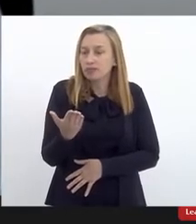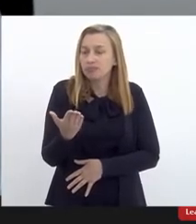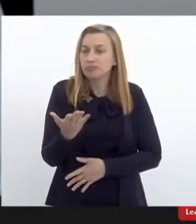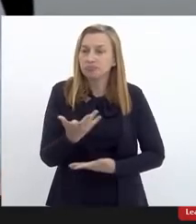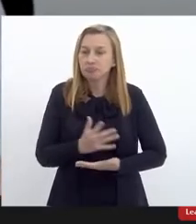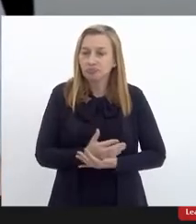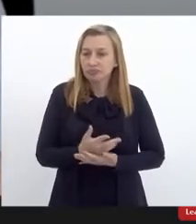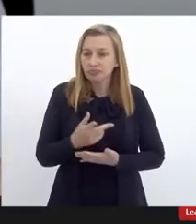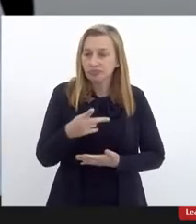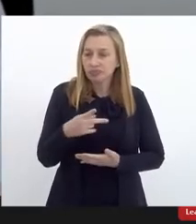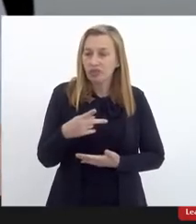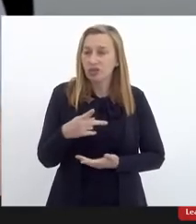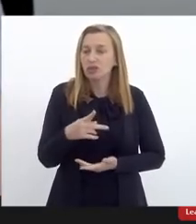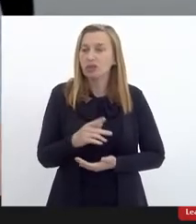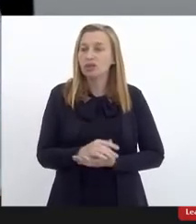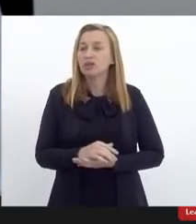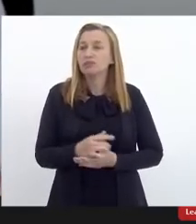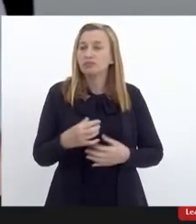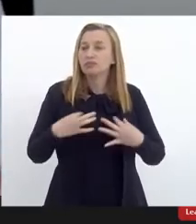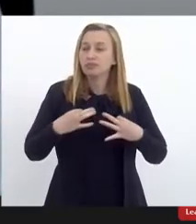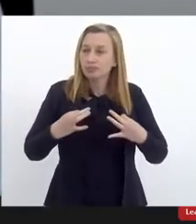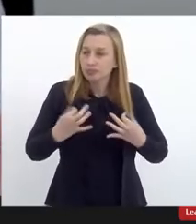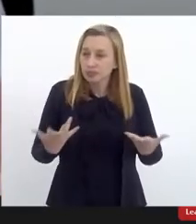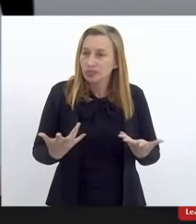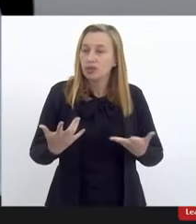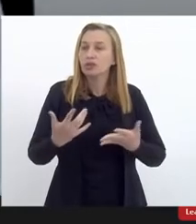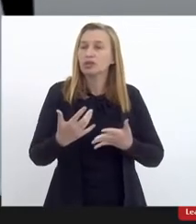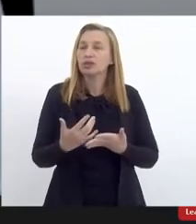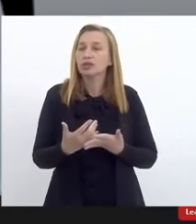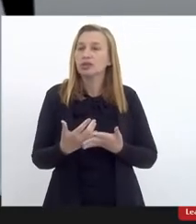informal, mas estamos dispostos a cerrar fileiras